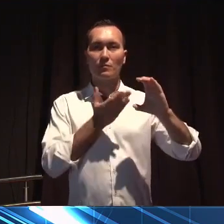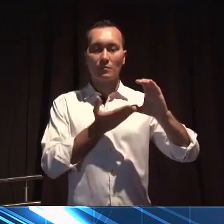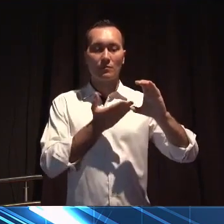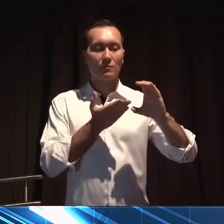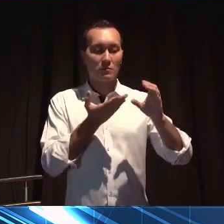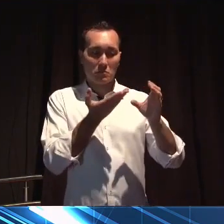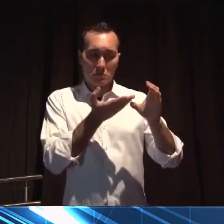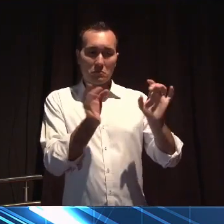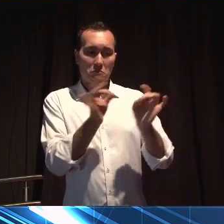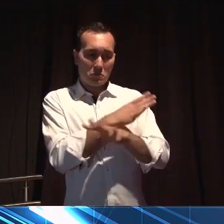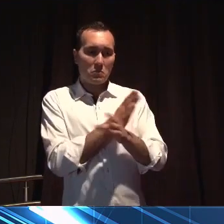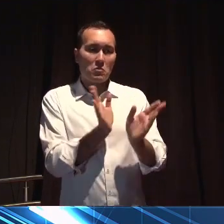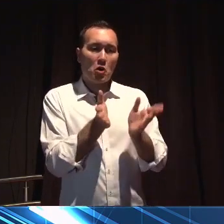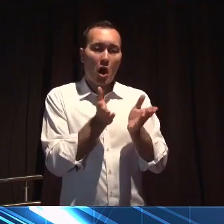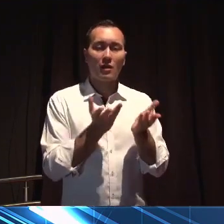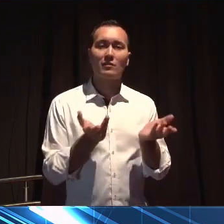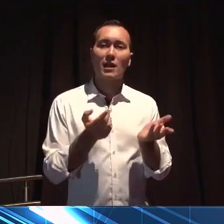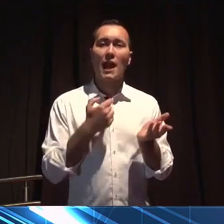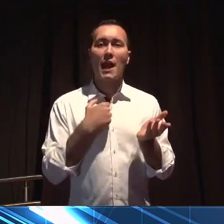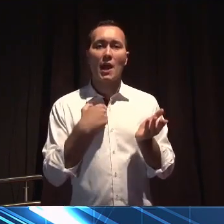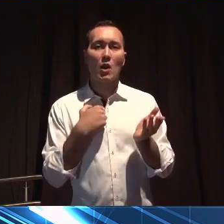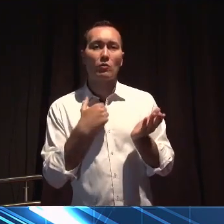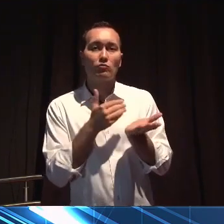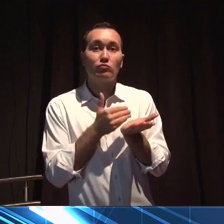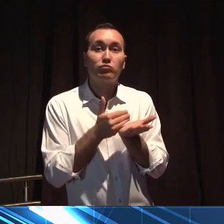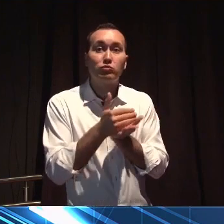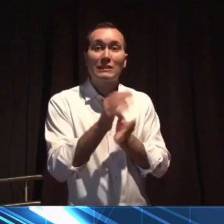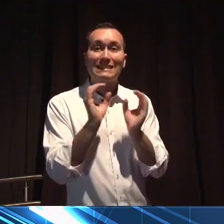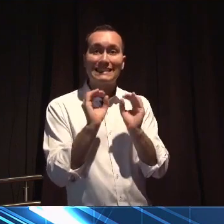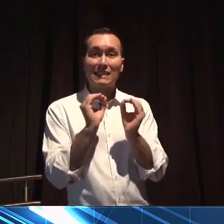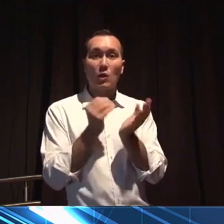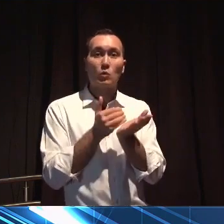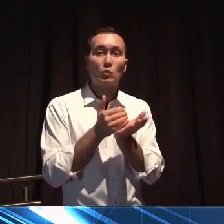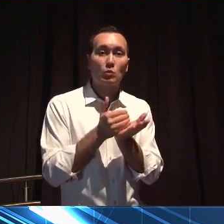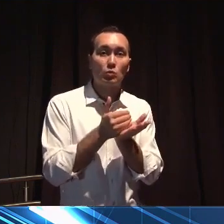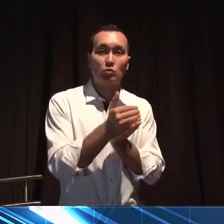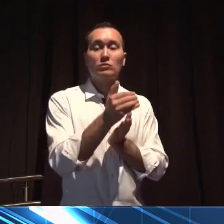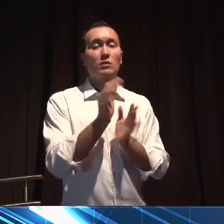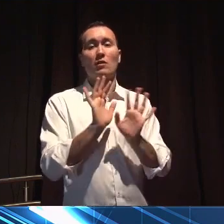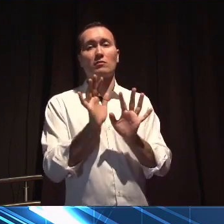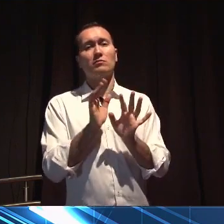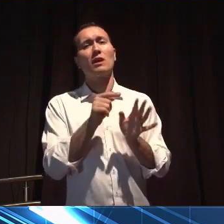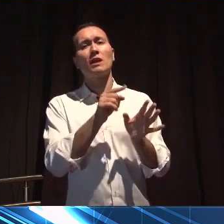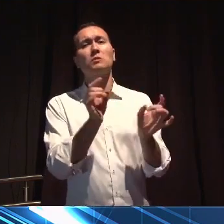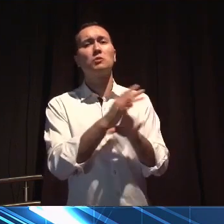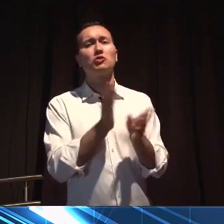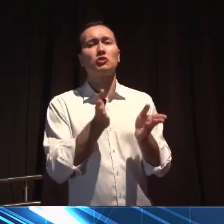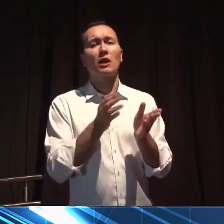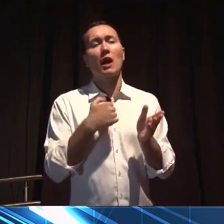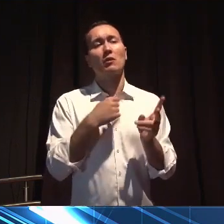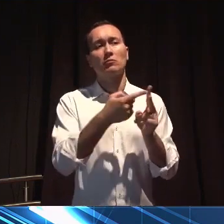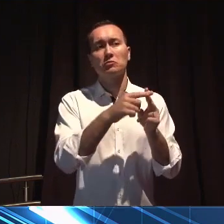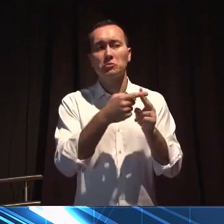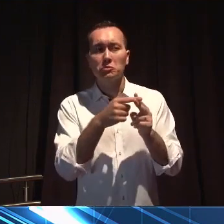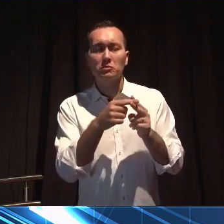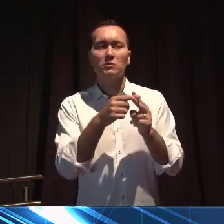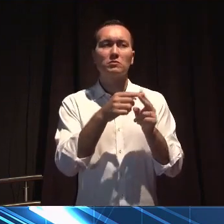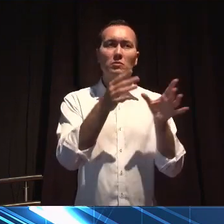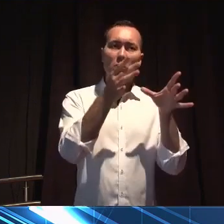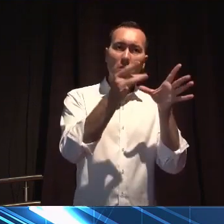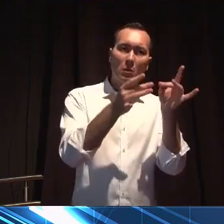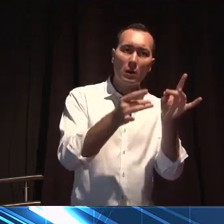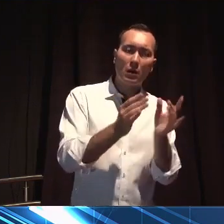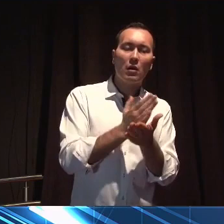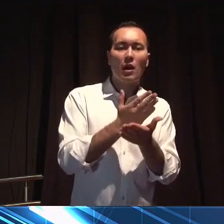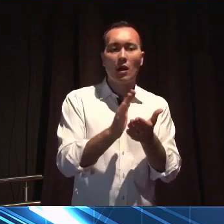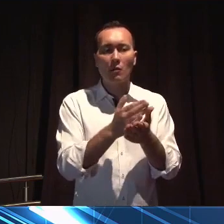não precisa ser parseado de novo. E era o que a gente fazia, salvava esse snapshot, botava ele no S3, depois quando a gente